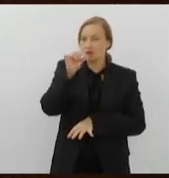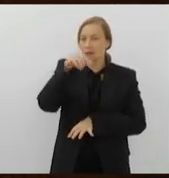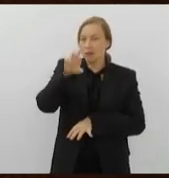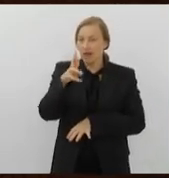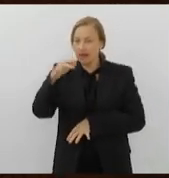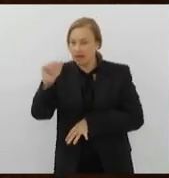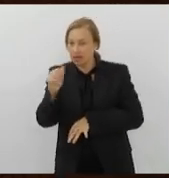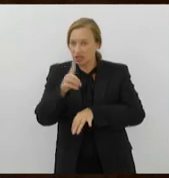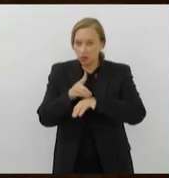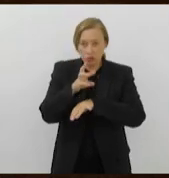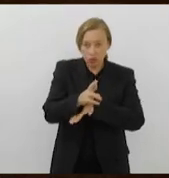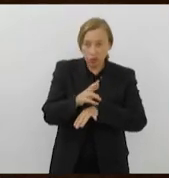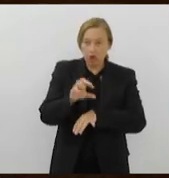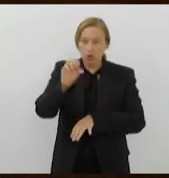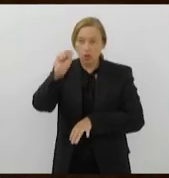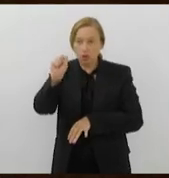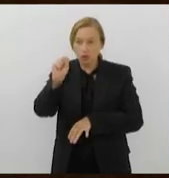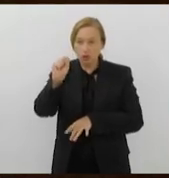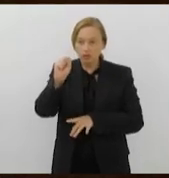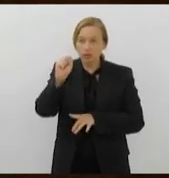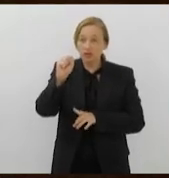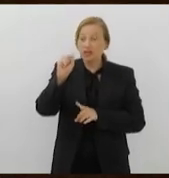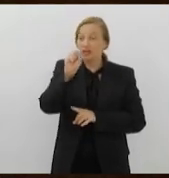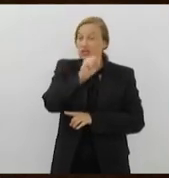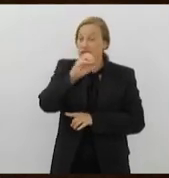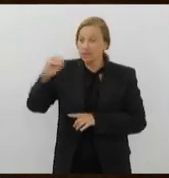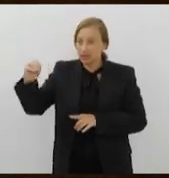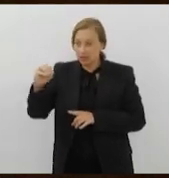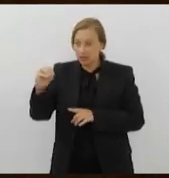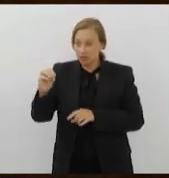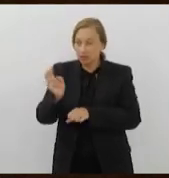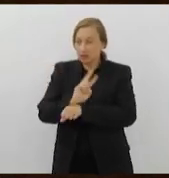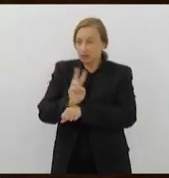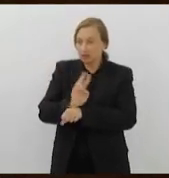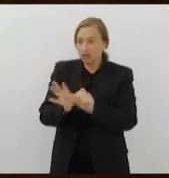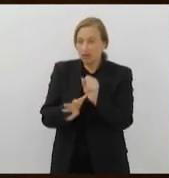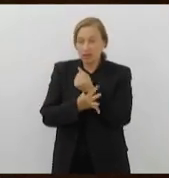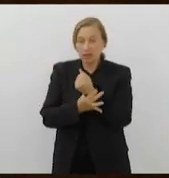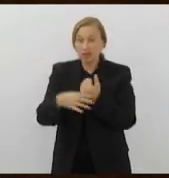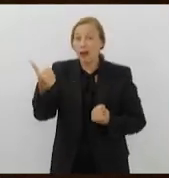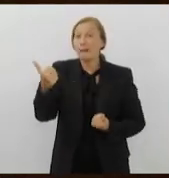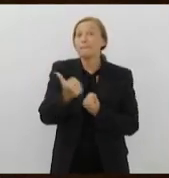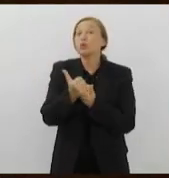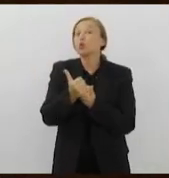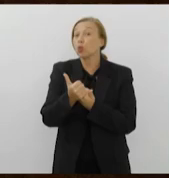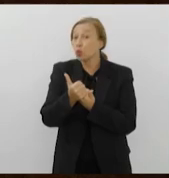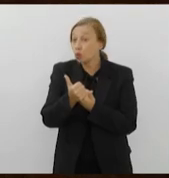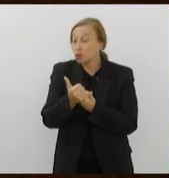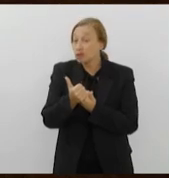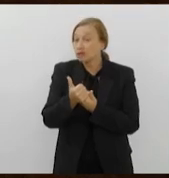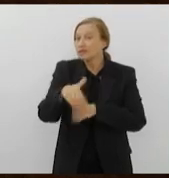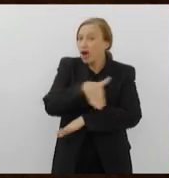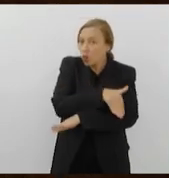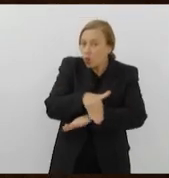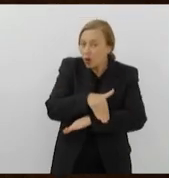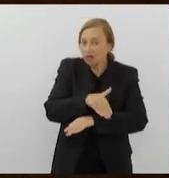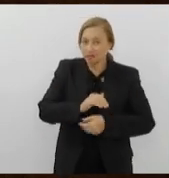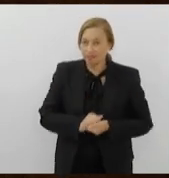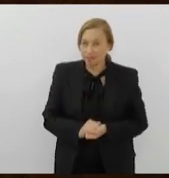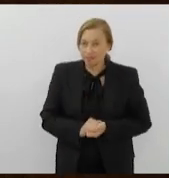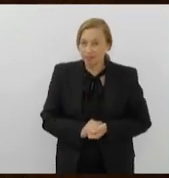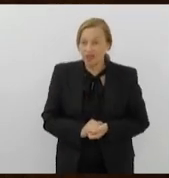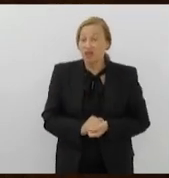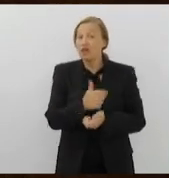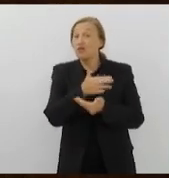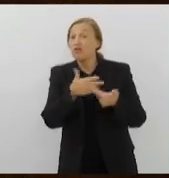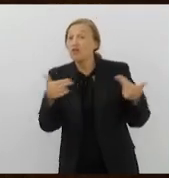2 semanas 800 agentes do programa Segurança Presente, os apoios, na rua.